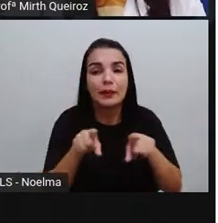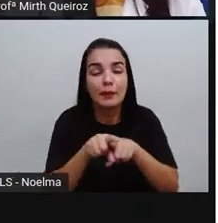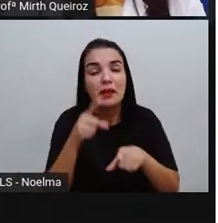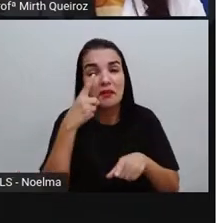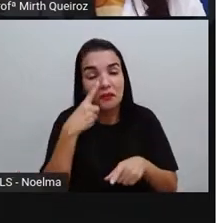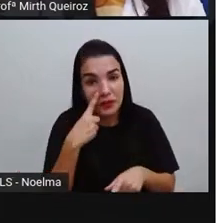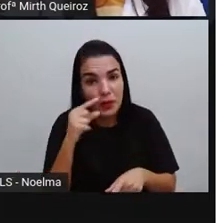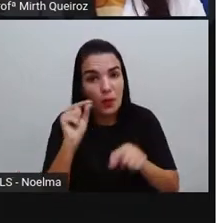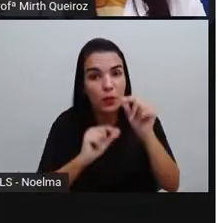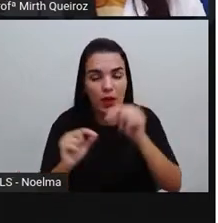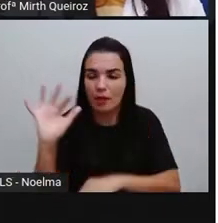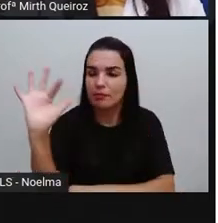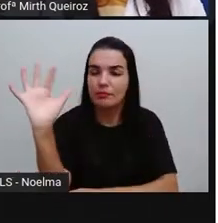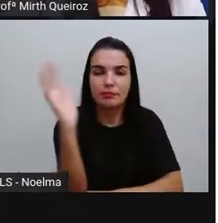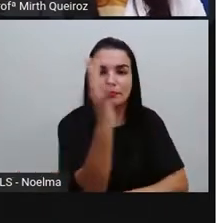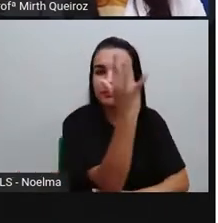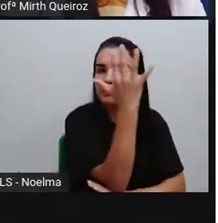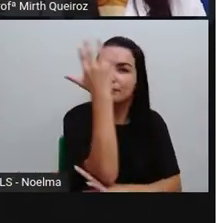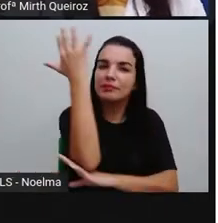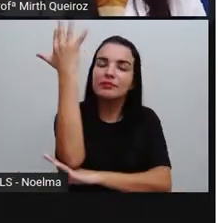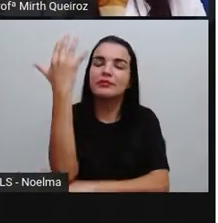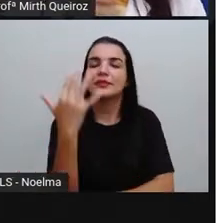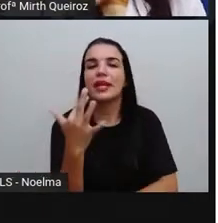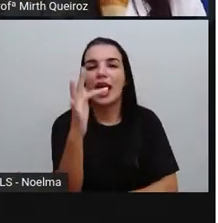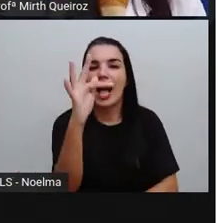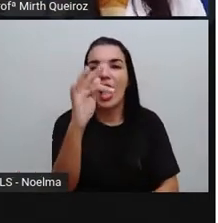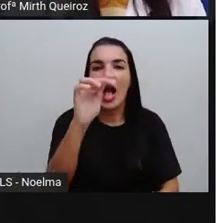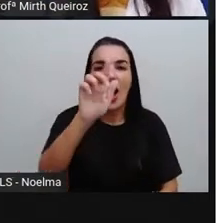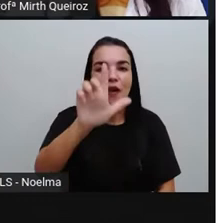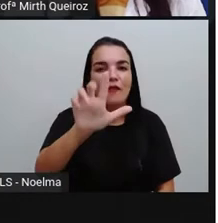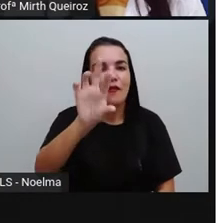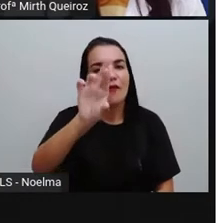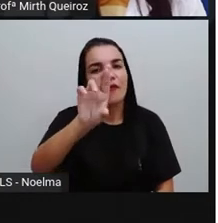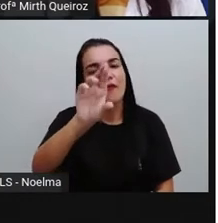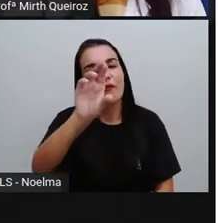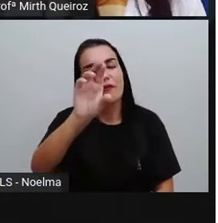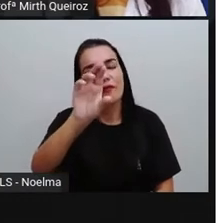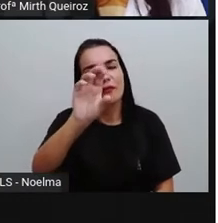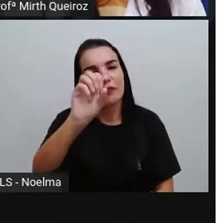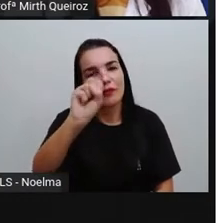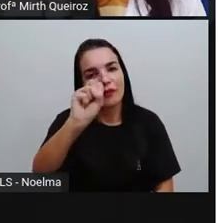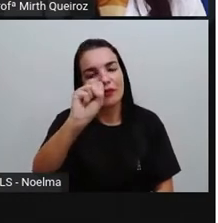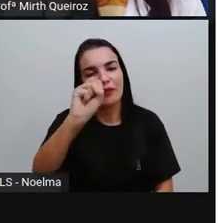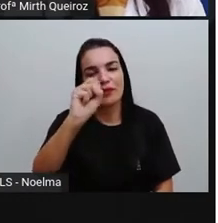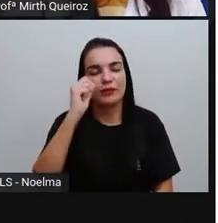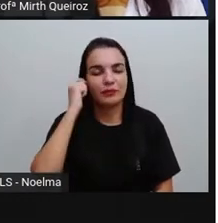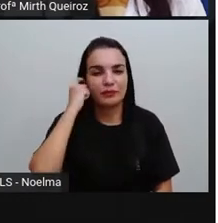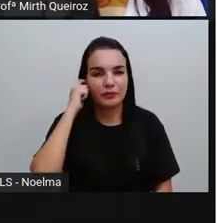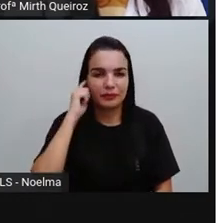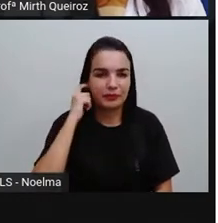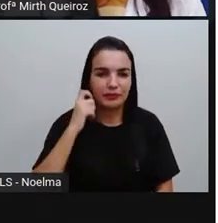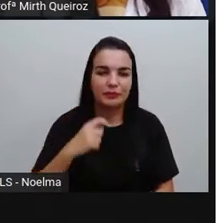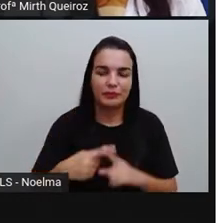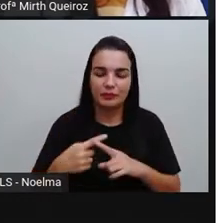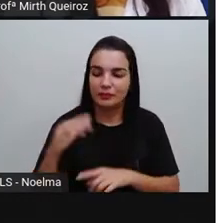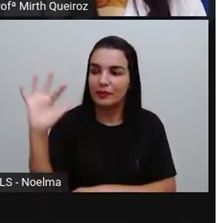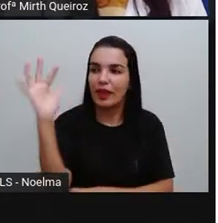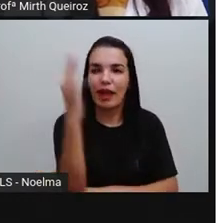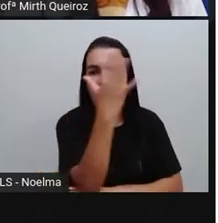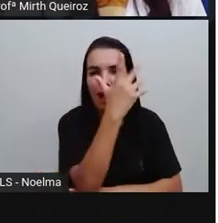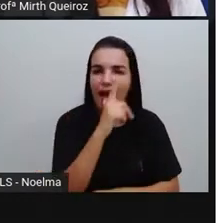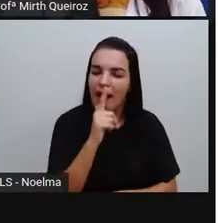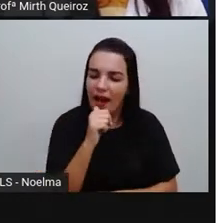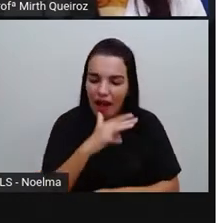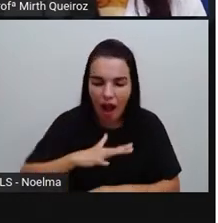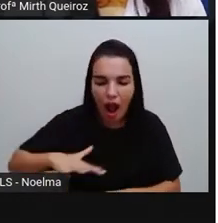também vegetação aí, a fauna, a flora, né? Seriam os tipos de plantas aí, plantas aquáticas,